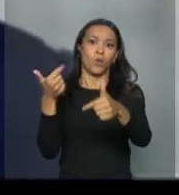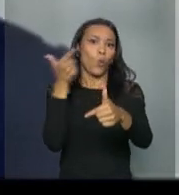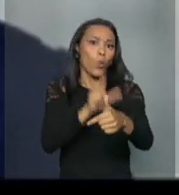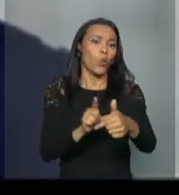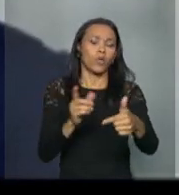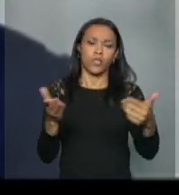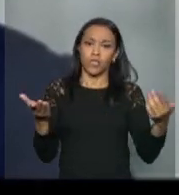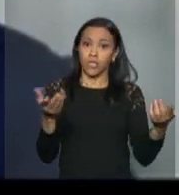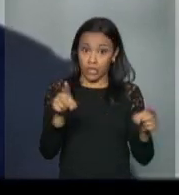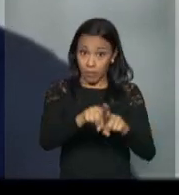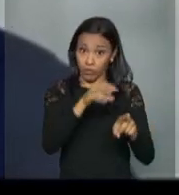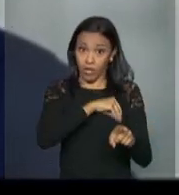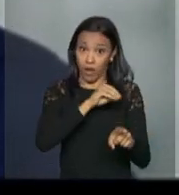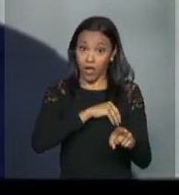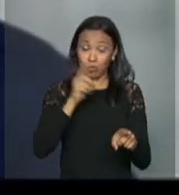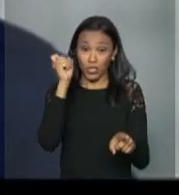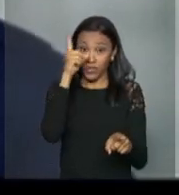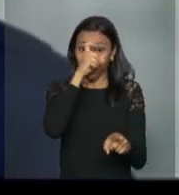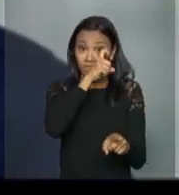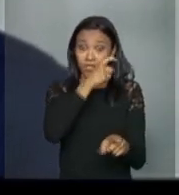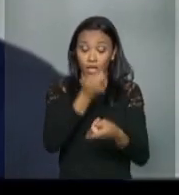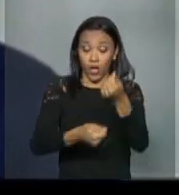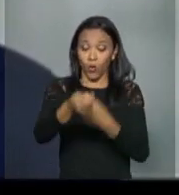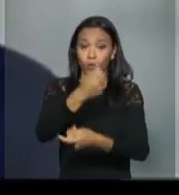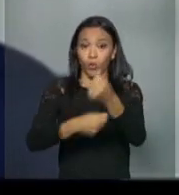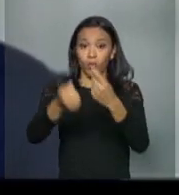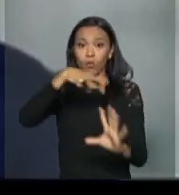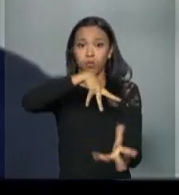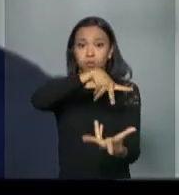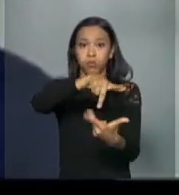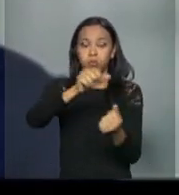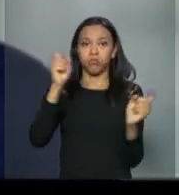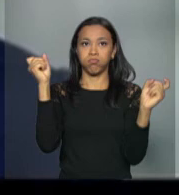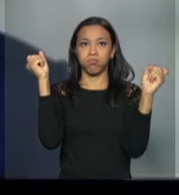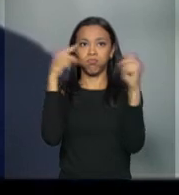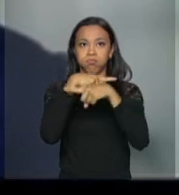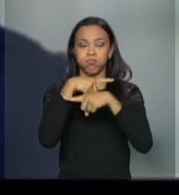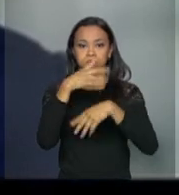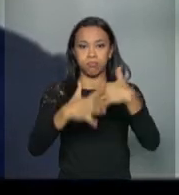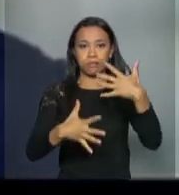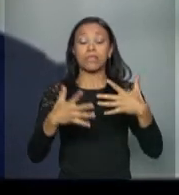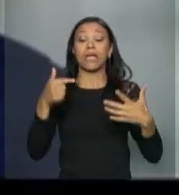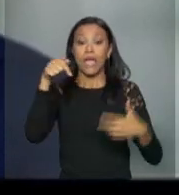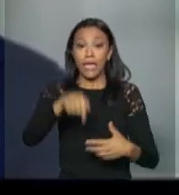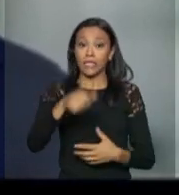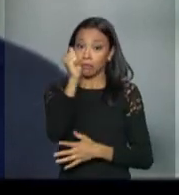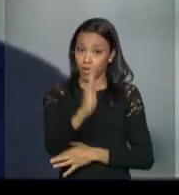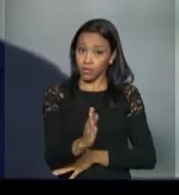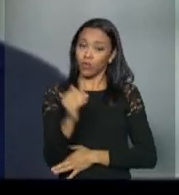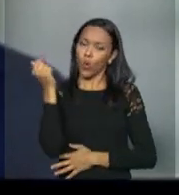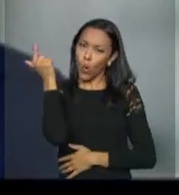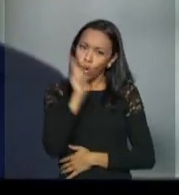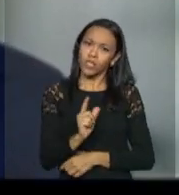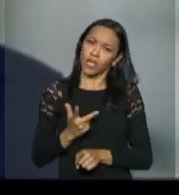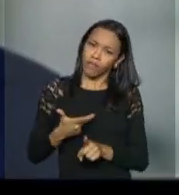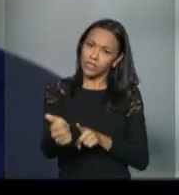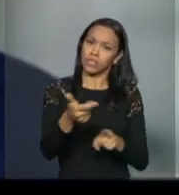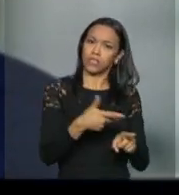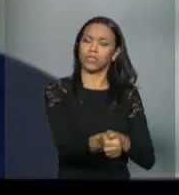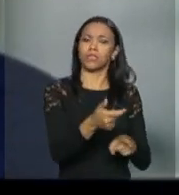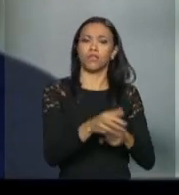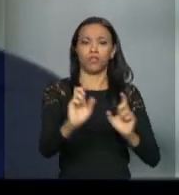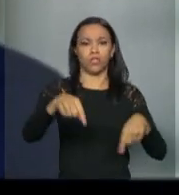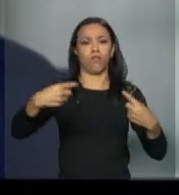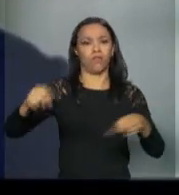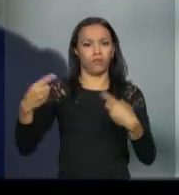dias difíceis que a economia internacional atravessa, esse país é capaz de vencer muitos outros